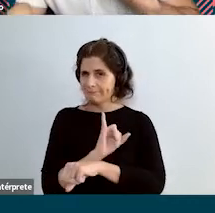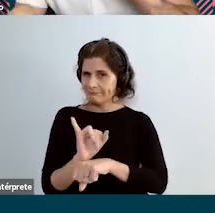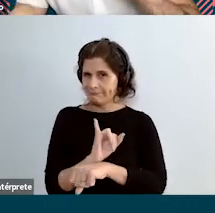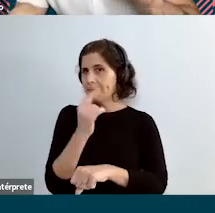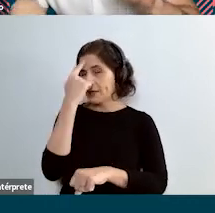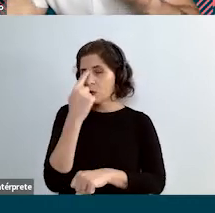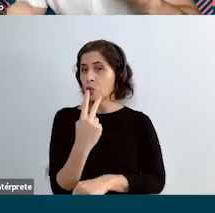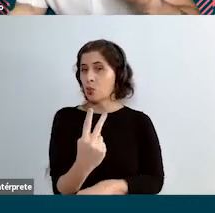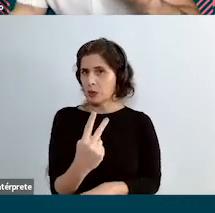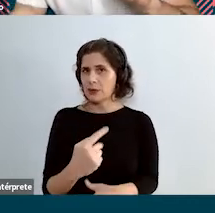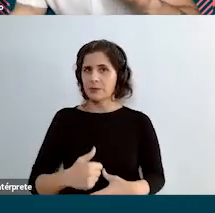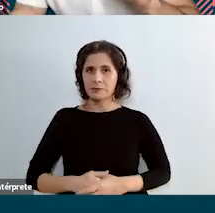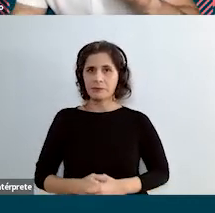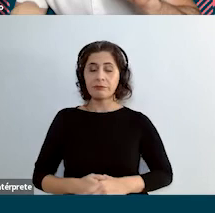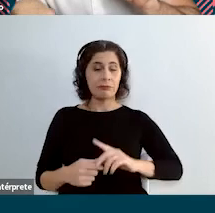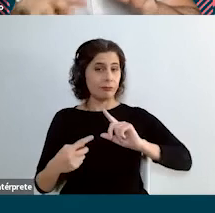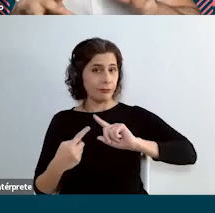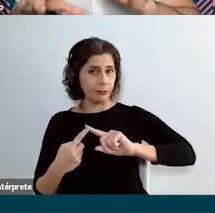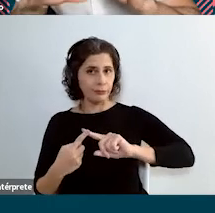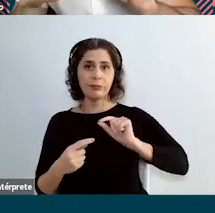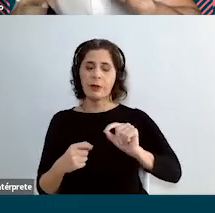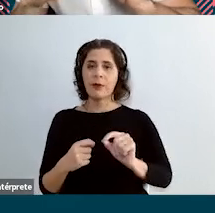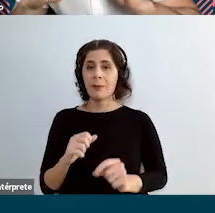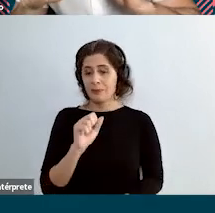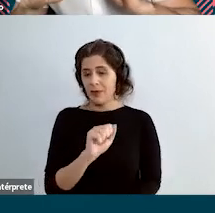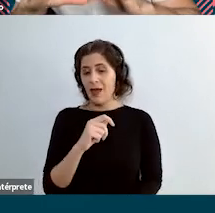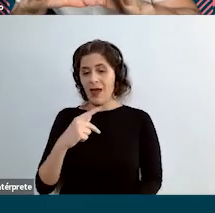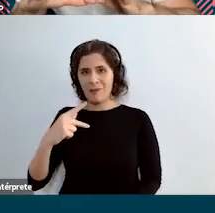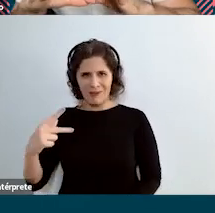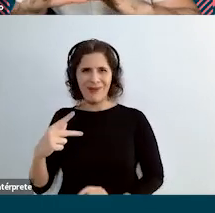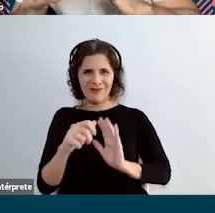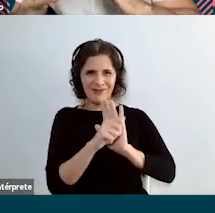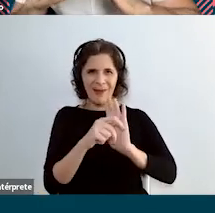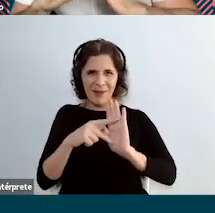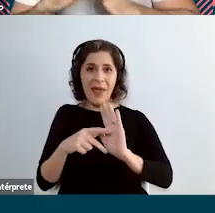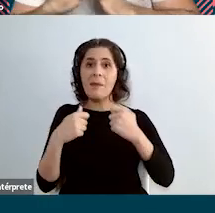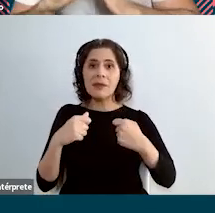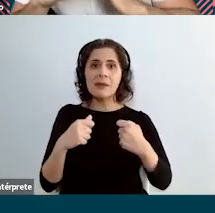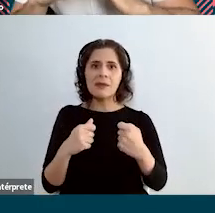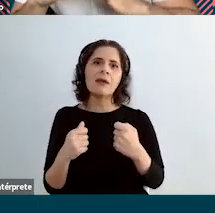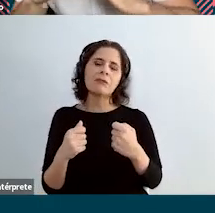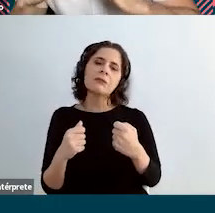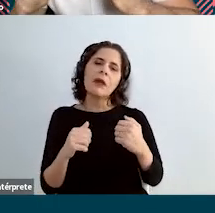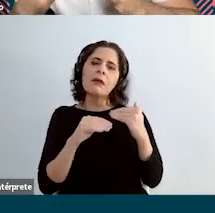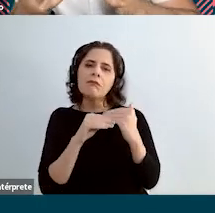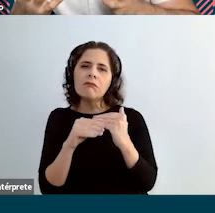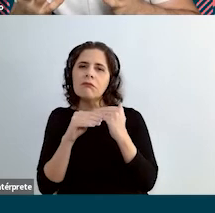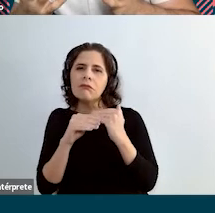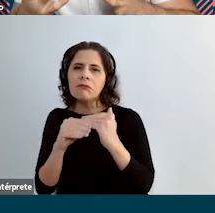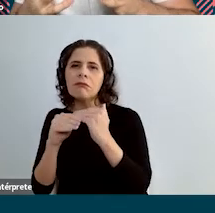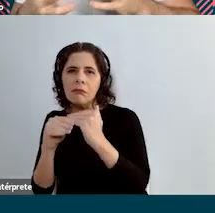momentos aqui. A gente pensou em 2 estratégias. Uma, estabilizar o app, garantir, então, que a gente não ia